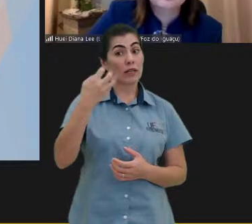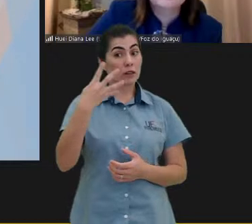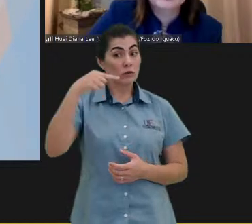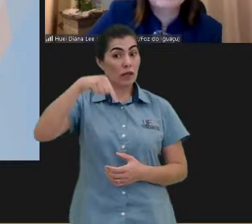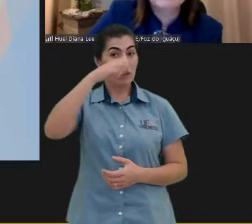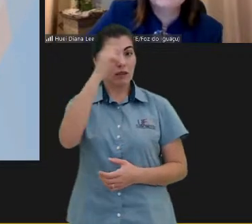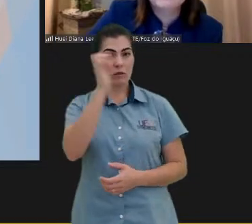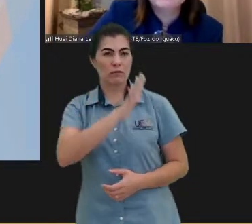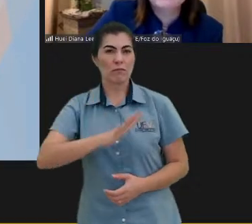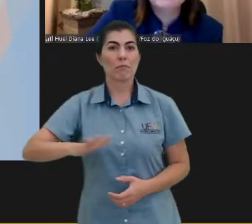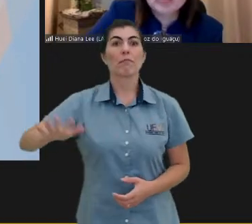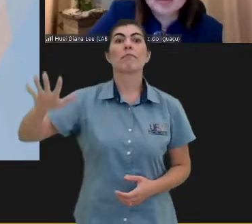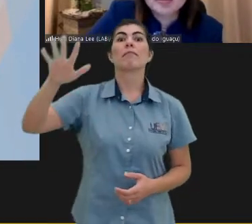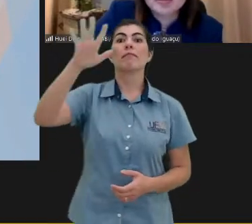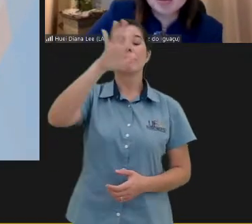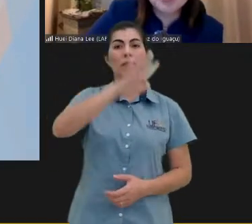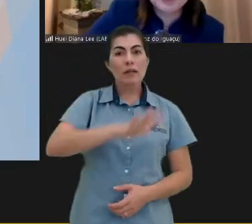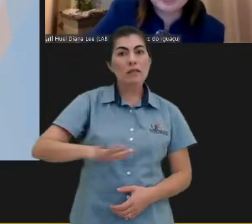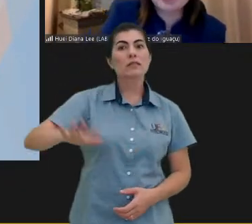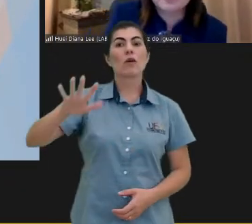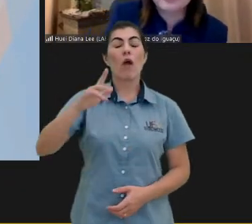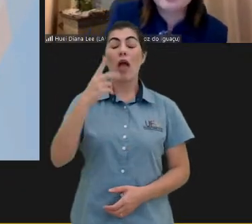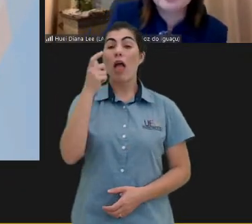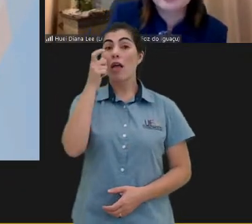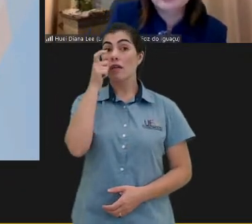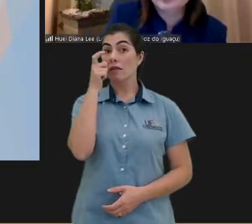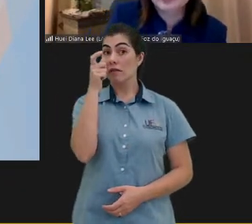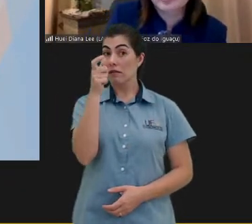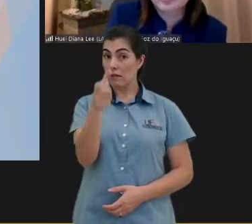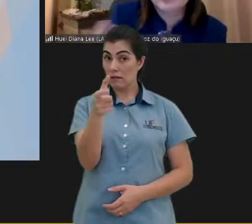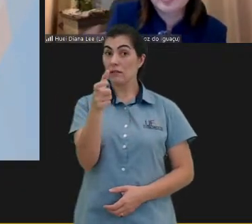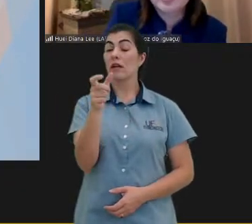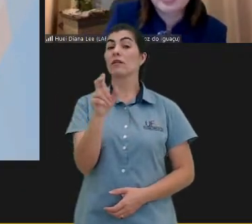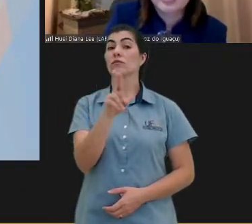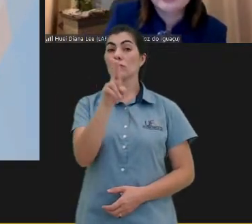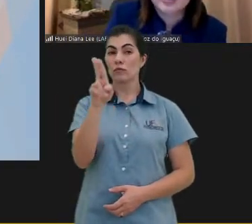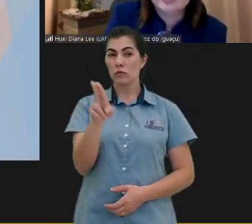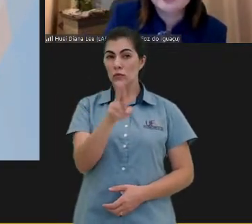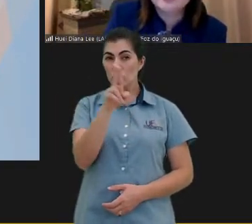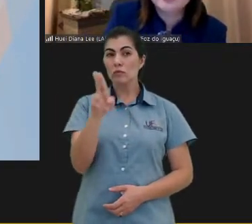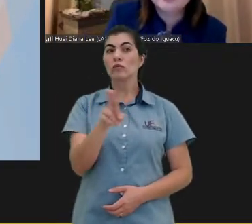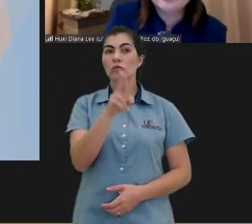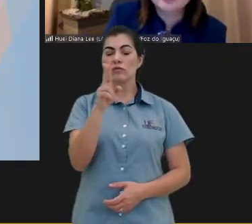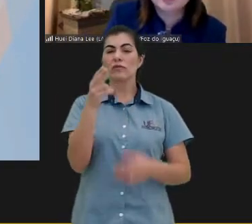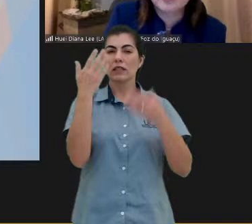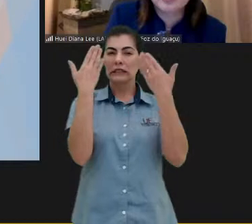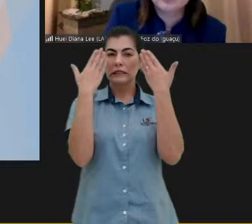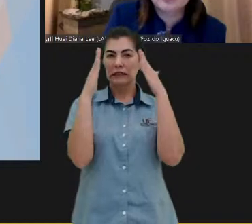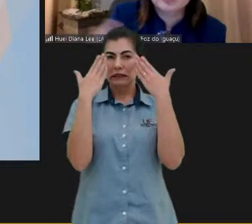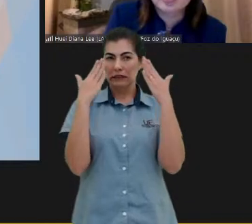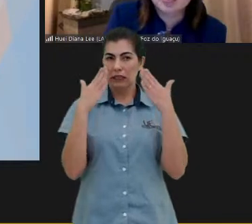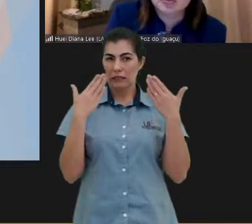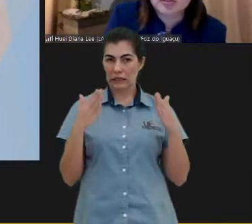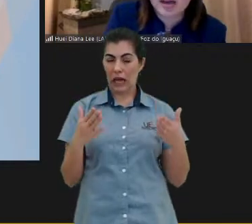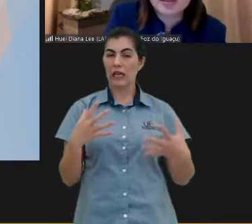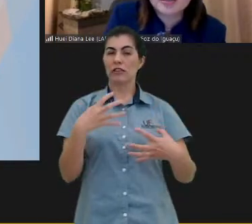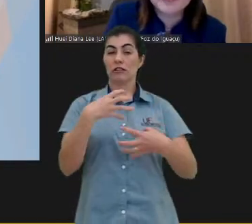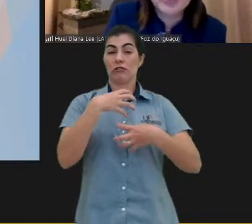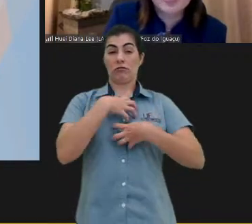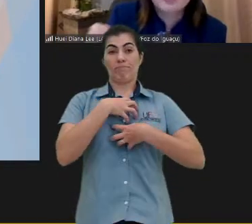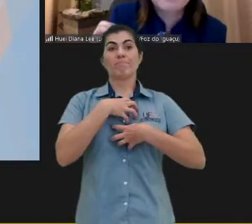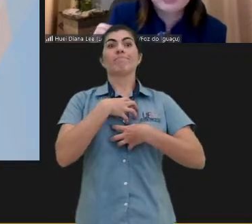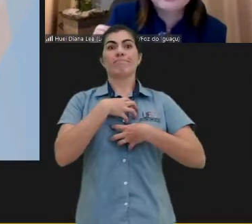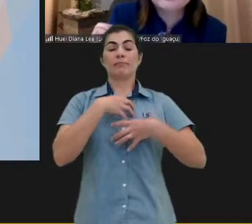da IBM é muito interessante pela sua aplicação, porque ela faz análise de sentimentos nas redes